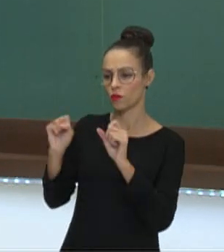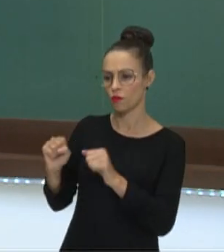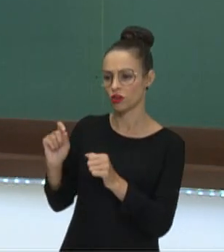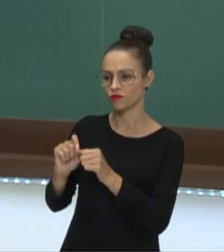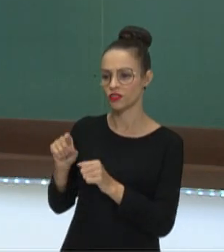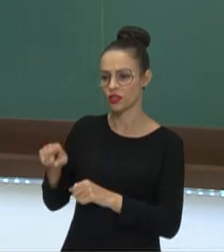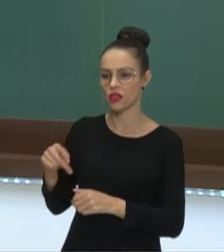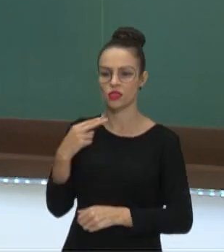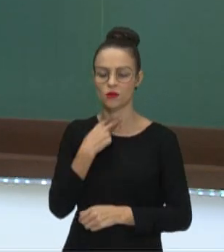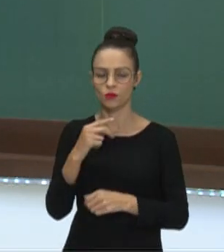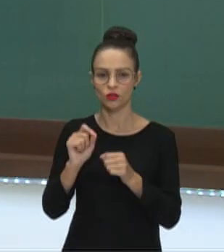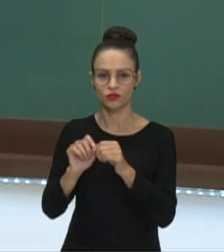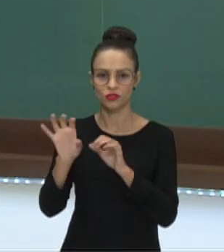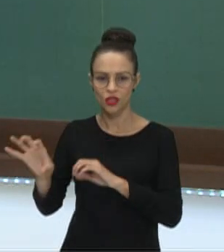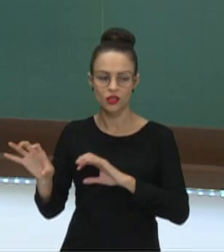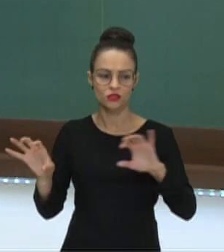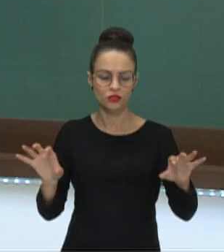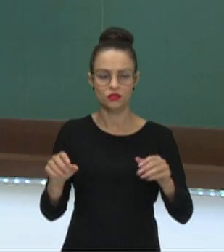fazer. Ok?